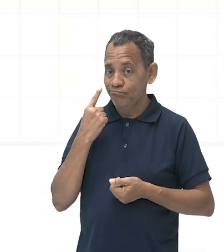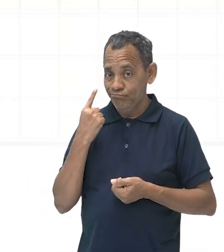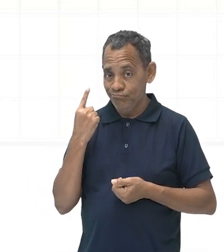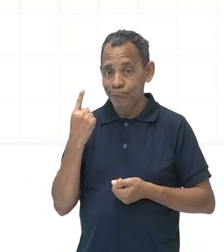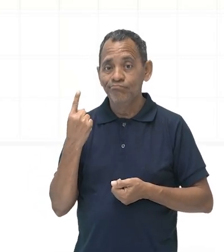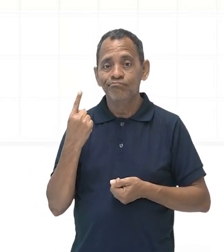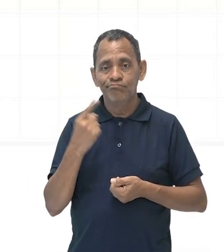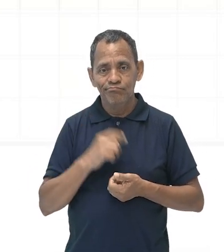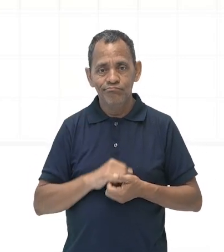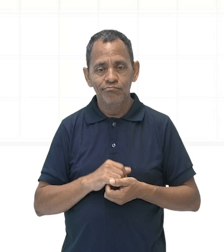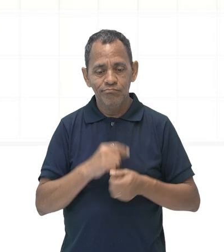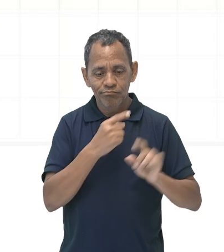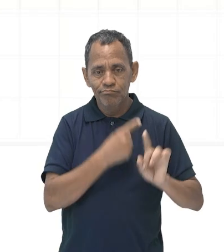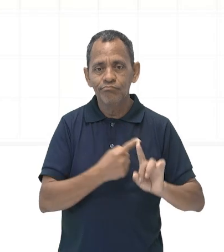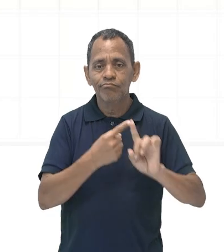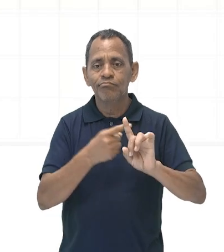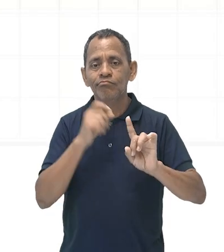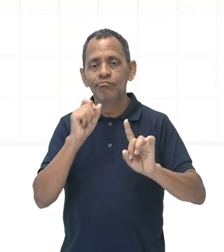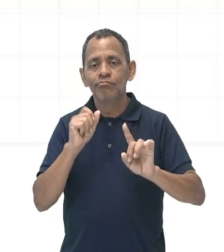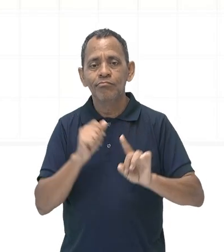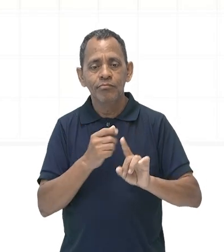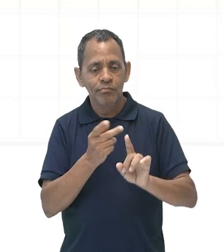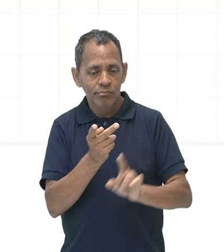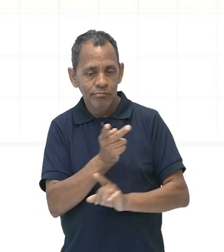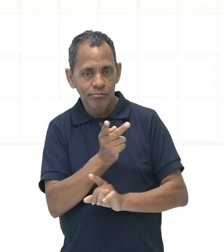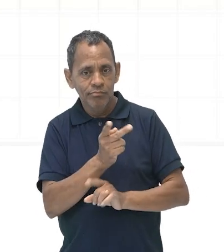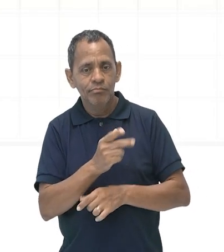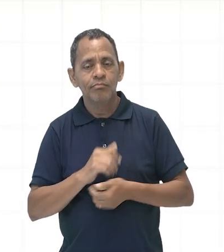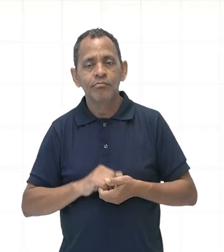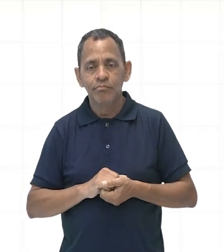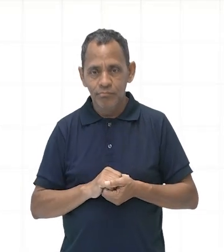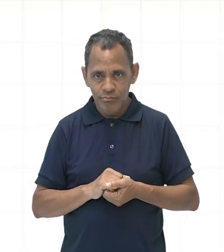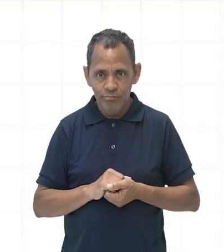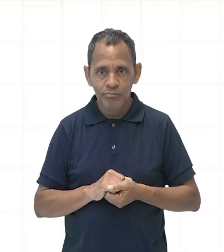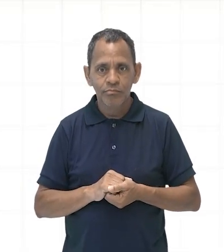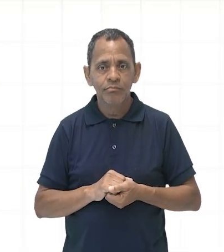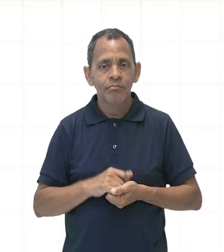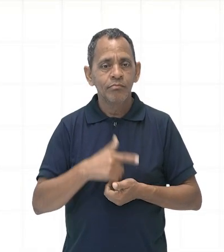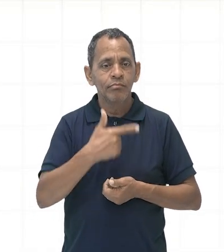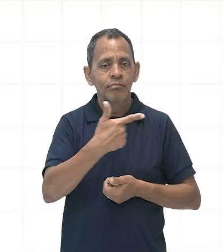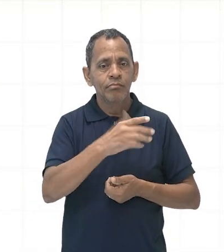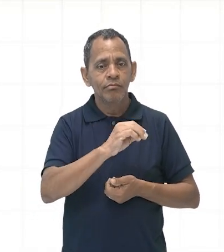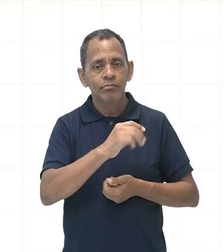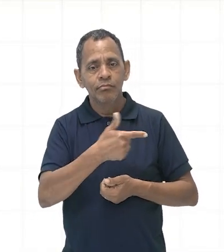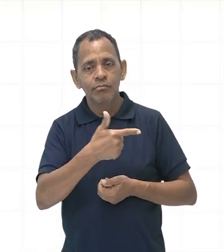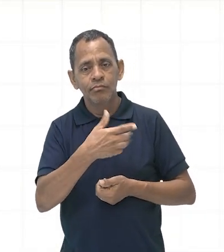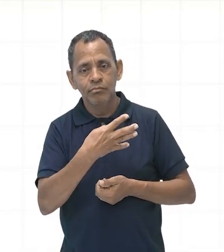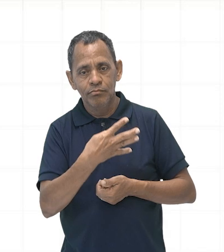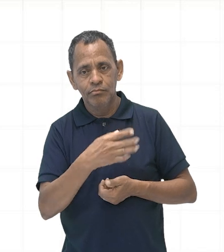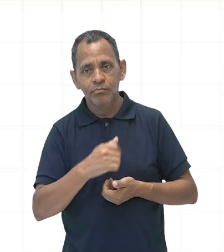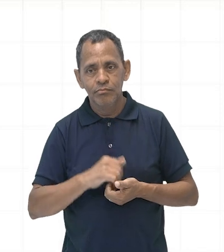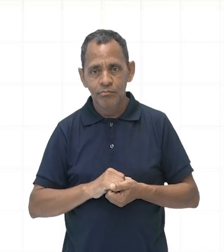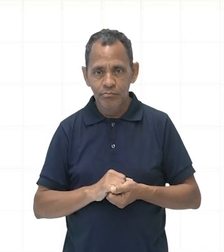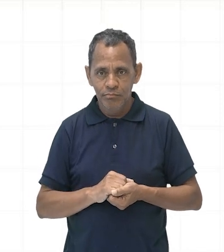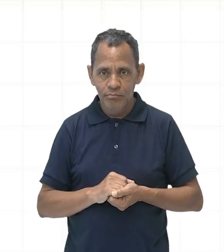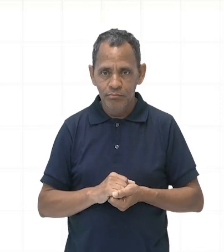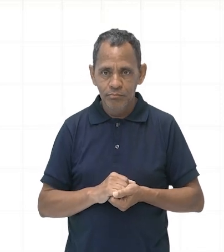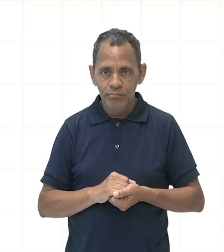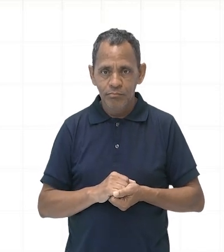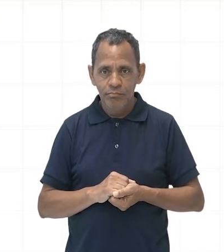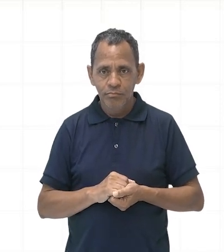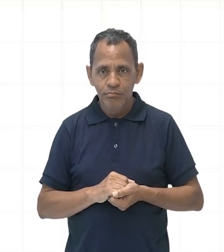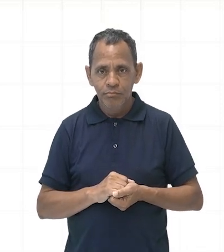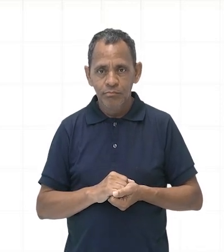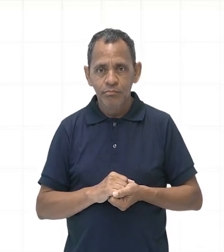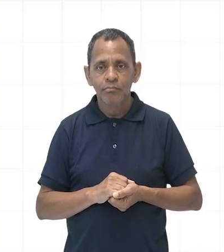1.048.576, é a multiplicação aqui entre 2.024, né? Então, aqui eu já posso verificar o seguinte,